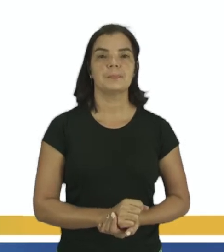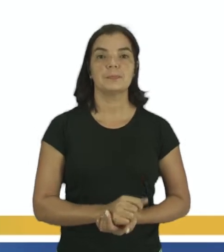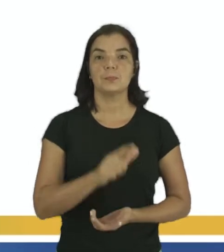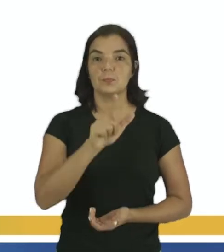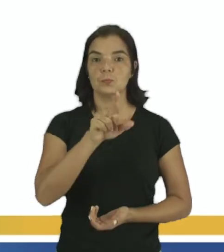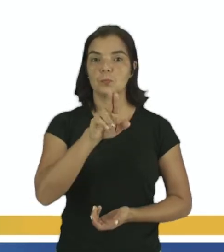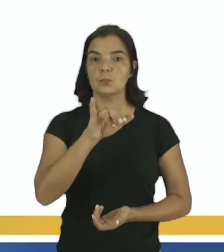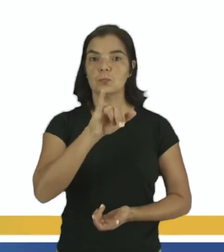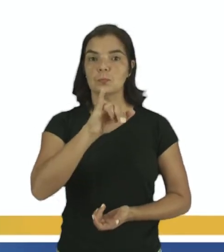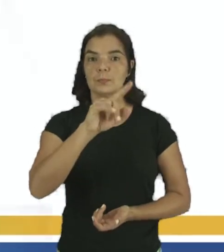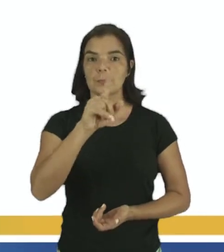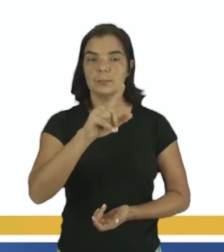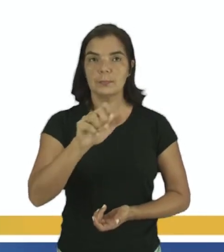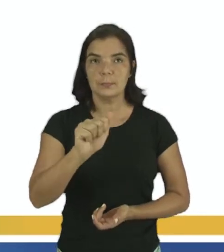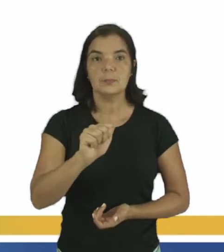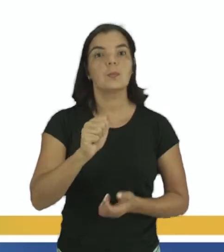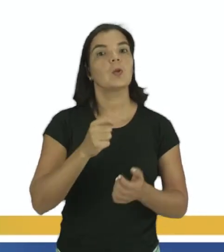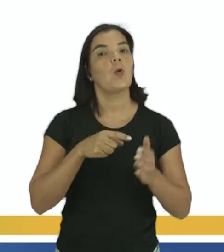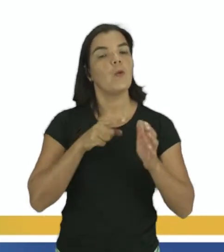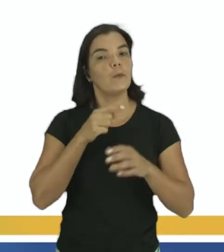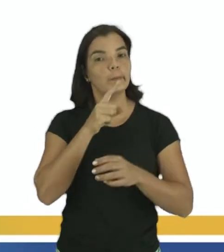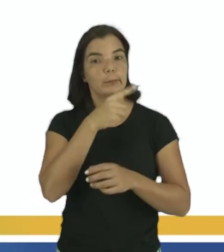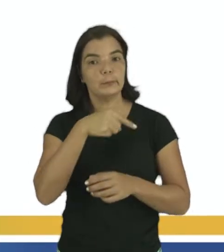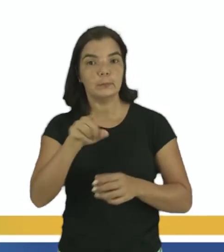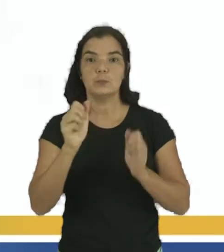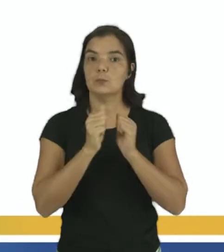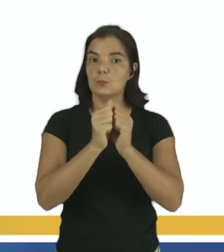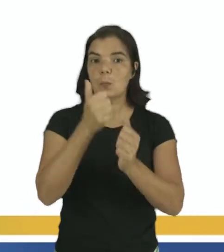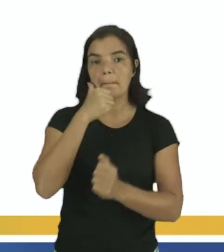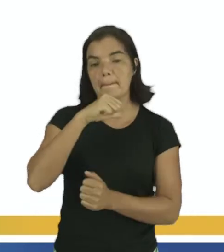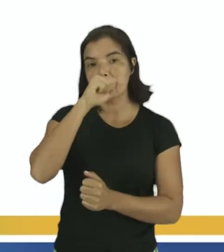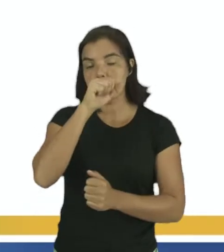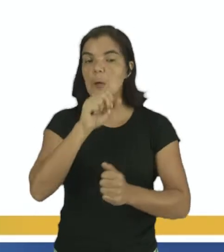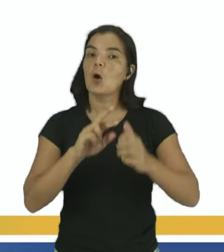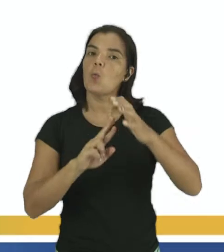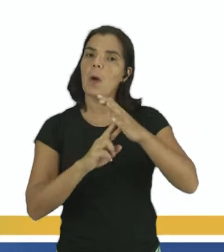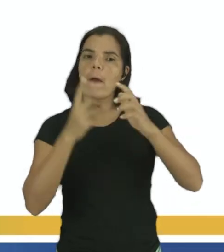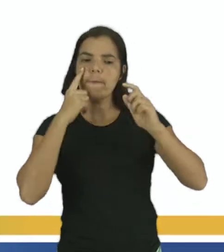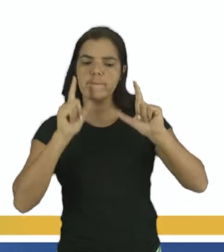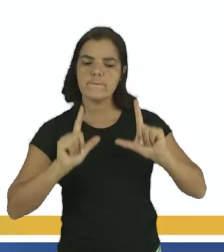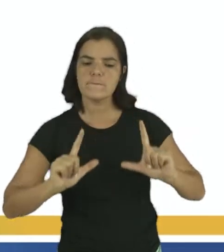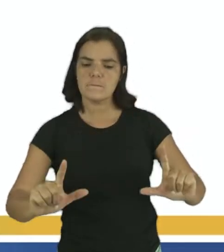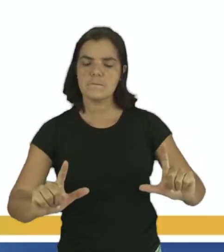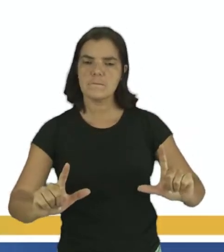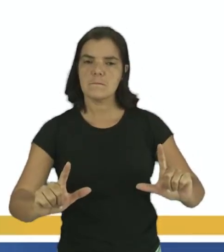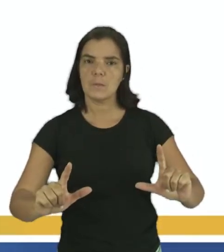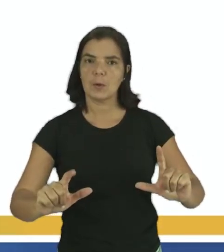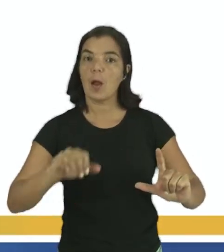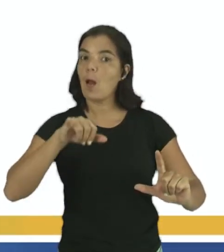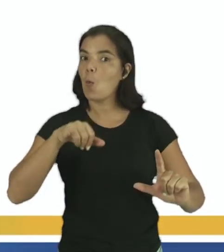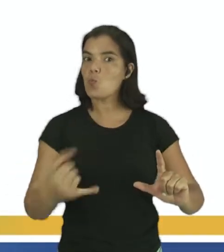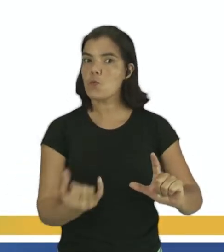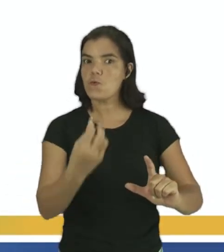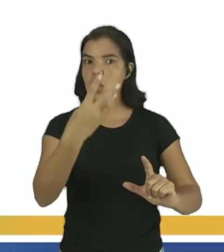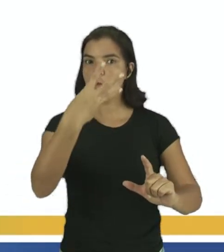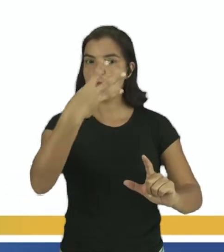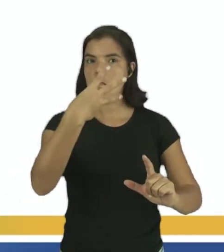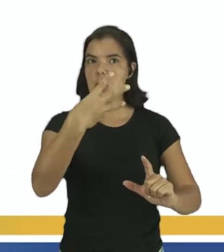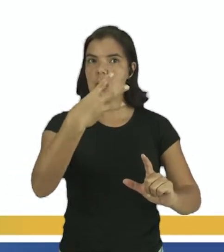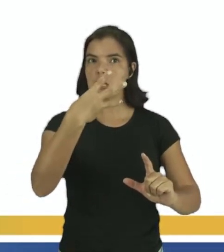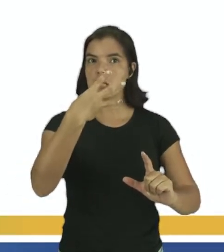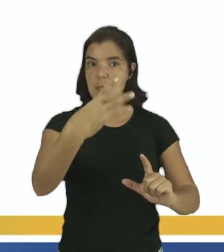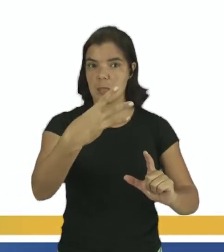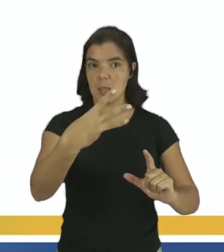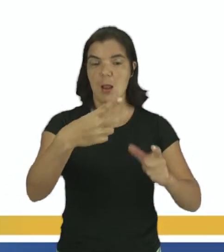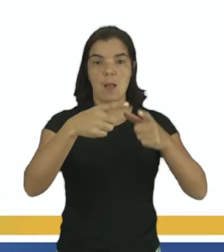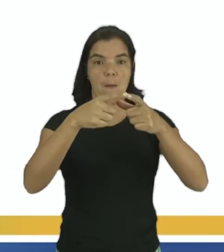a Luíza foi ao mercado com sua mãe e viu o cartaz abaixo Aproveite três mamão